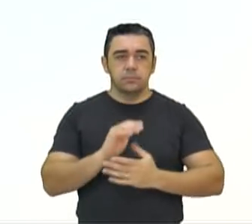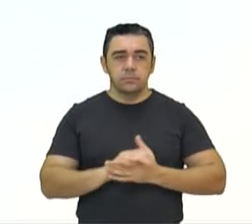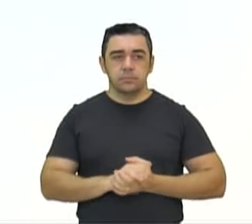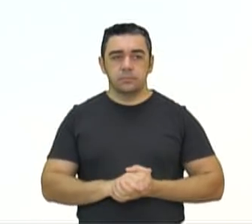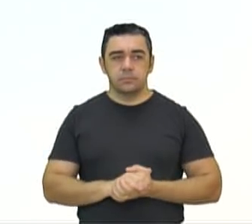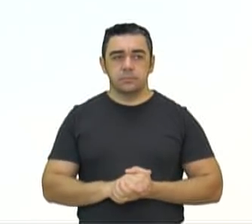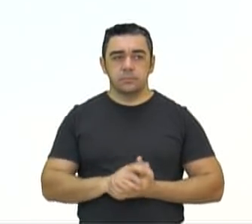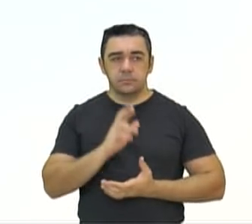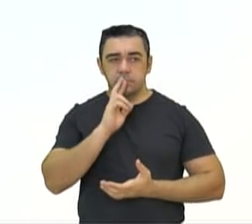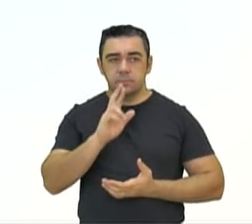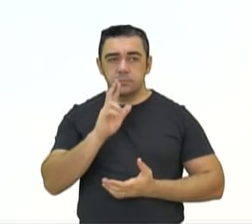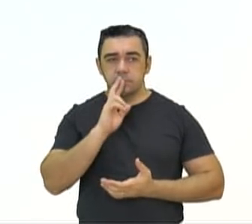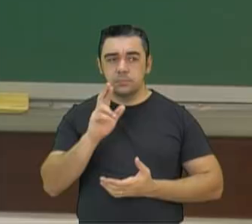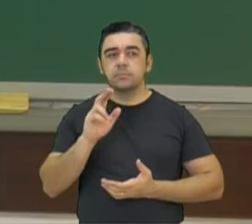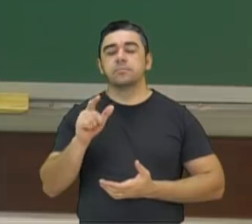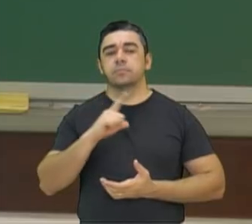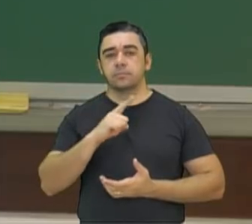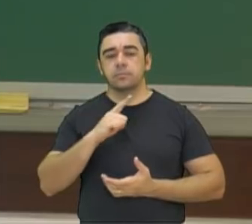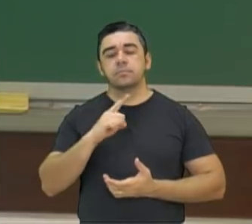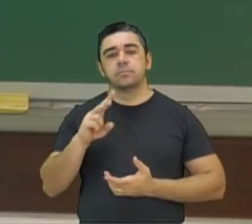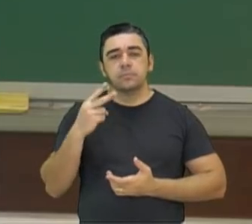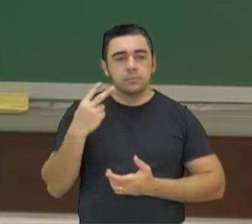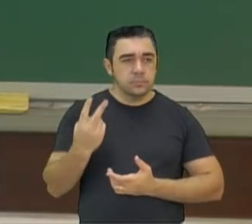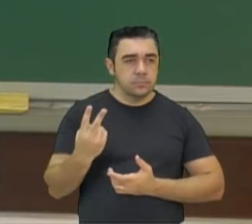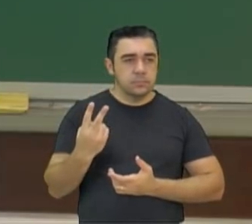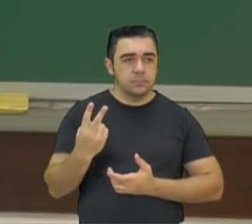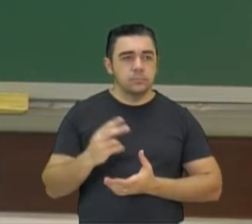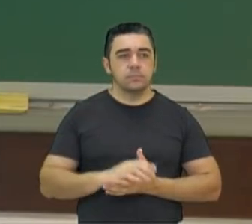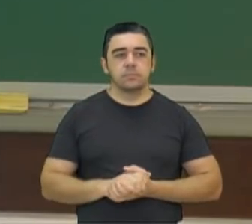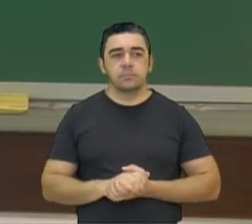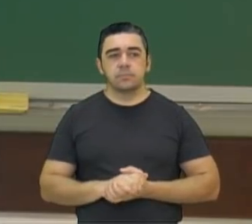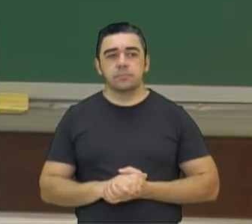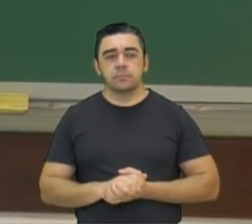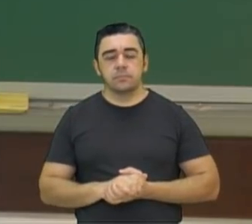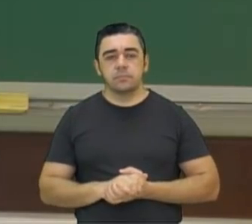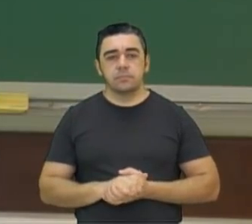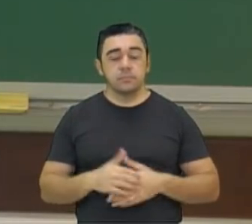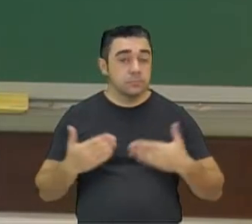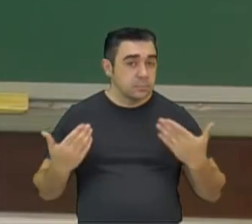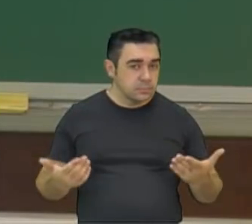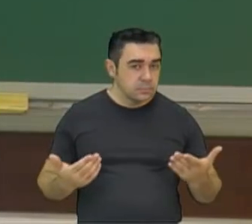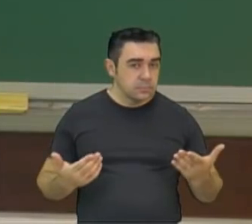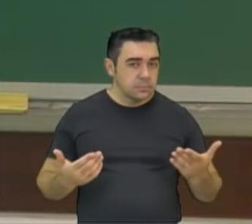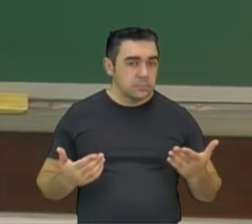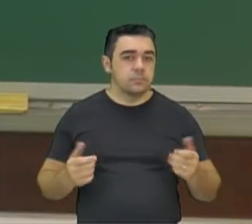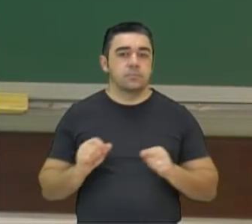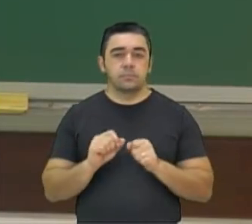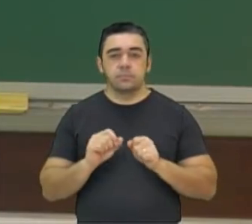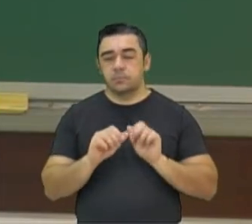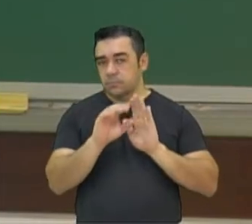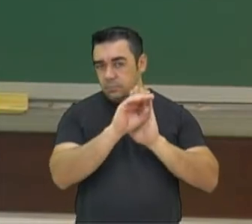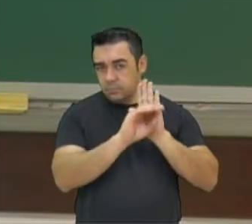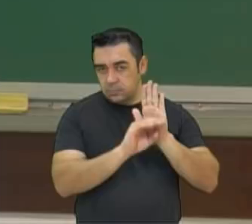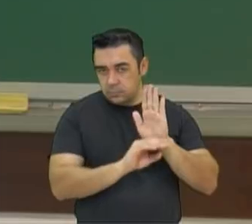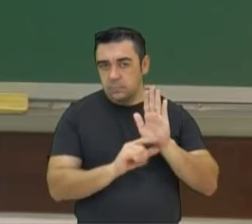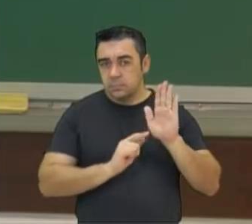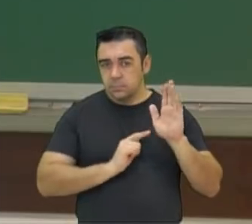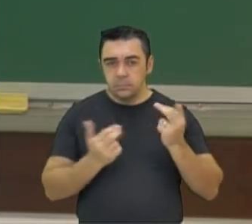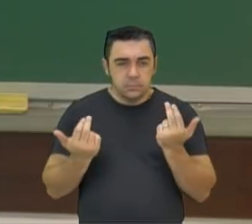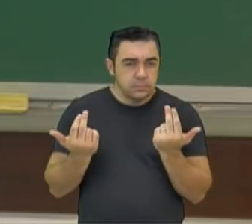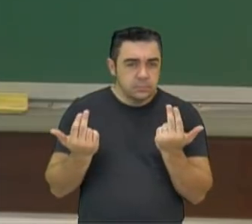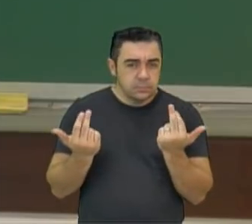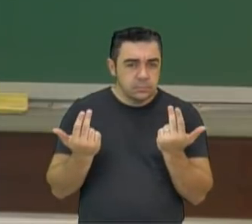outro, vai nos resultar em 2. Então, para satisfazer a nossa propriedade, para eles serem